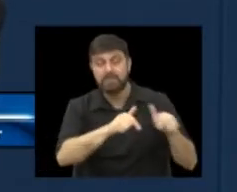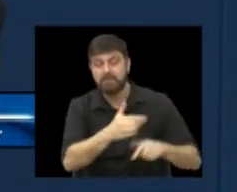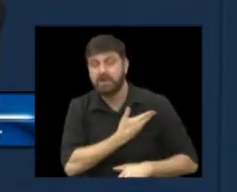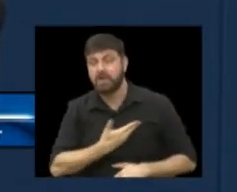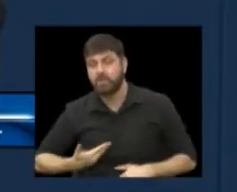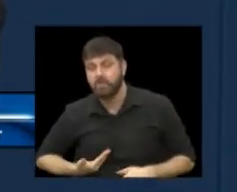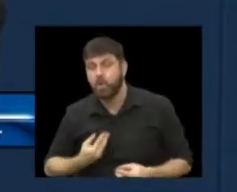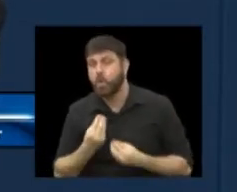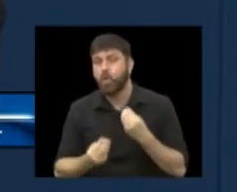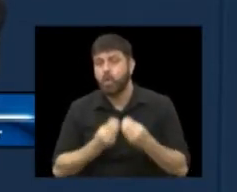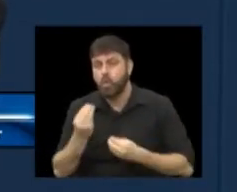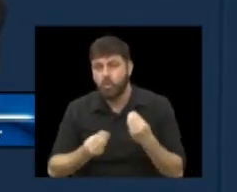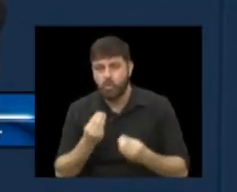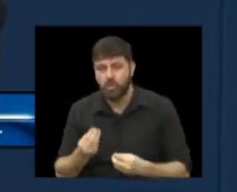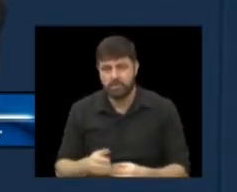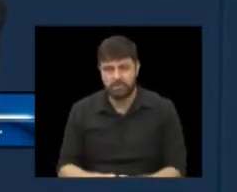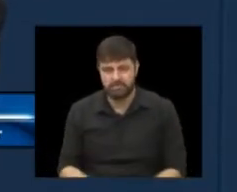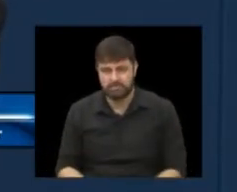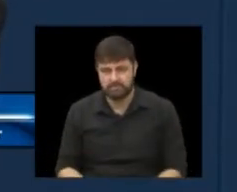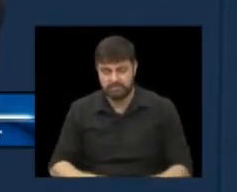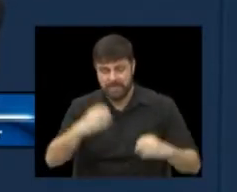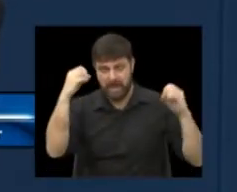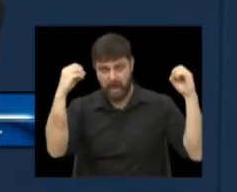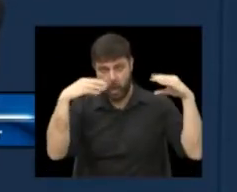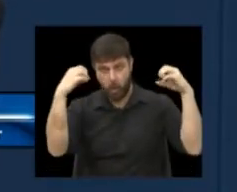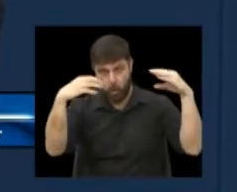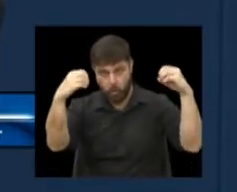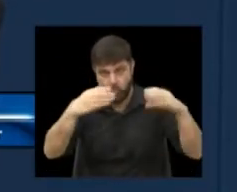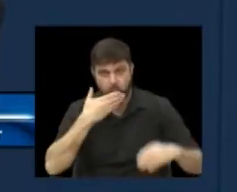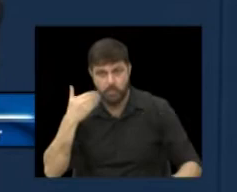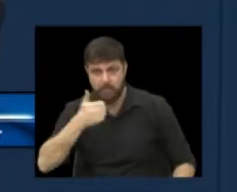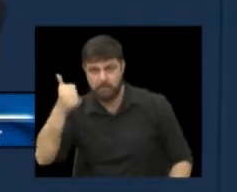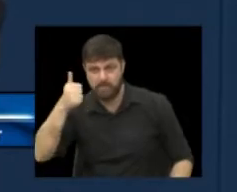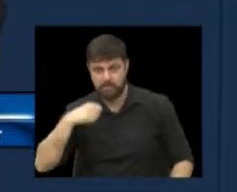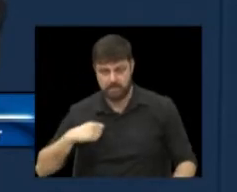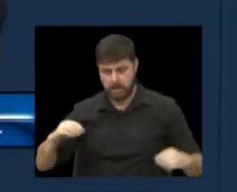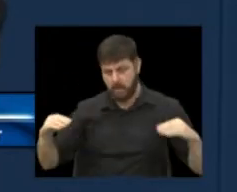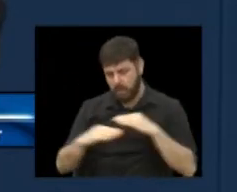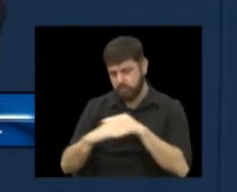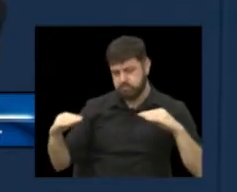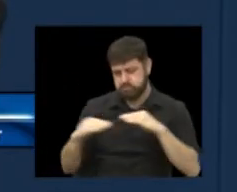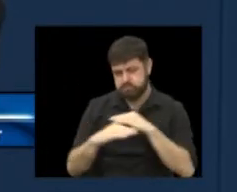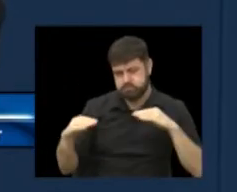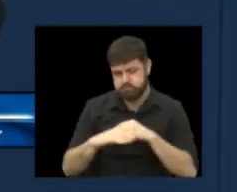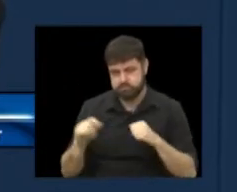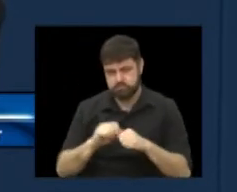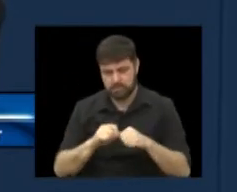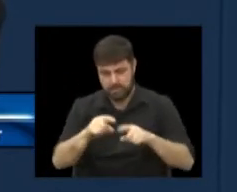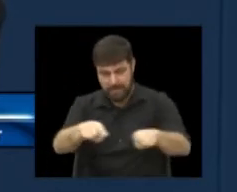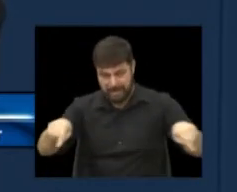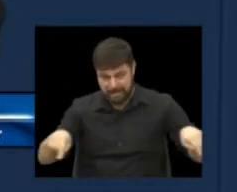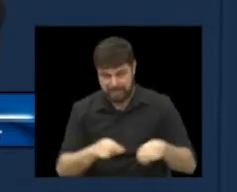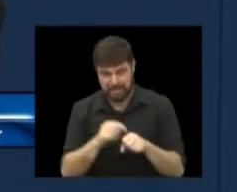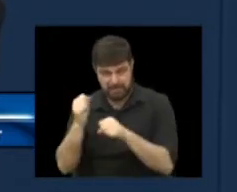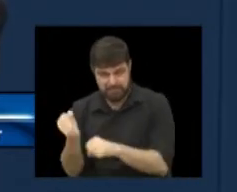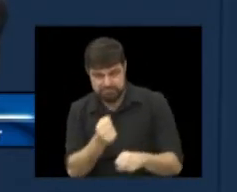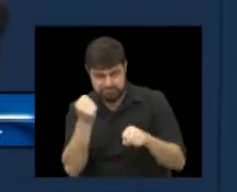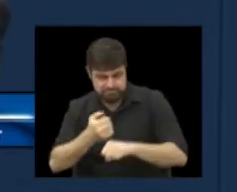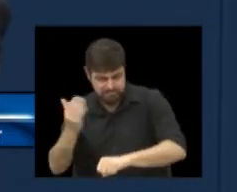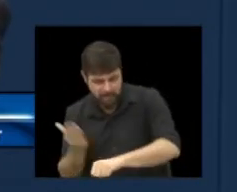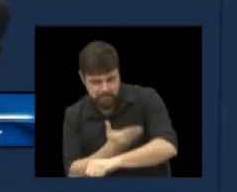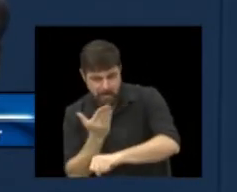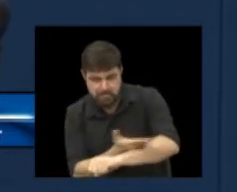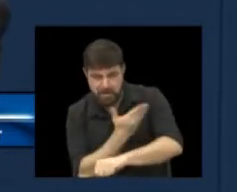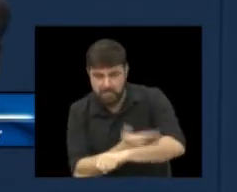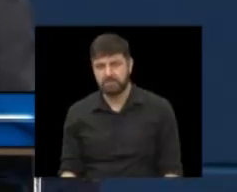como melhorias na iluminação, melhorias no planejamento viário, limpeza de terrenos e fiscalização da aplicação